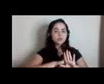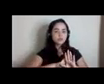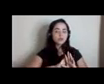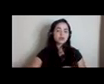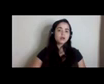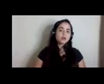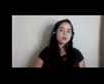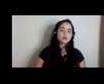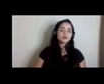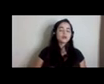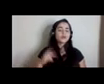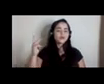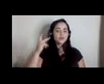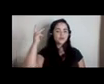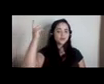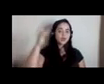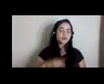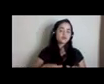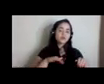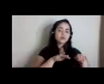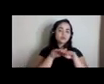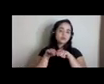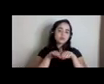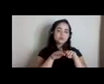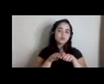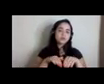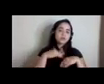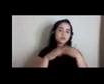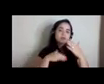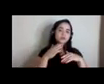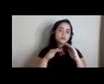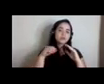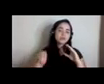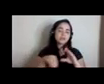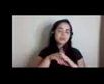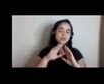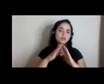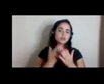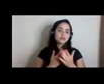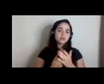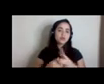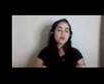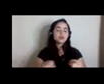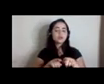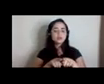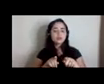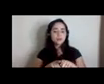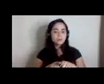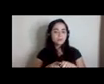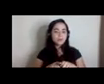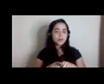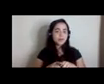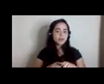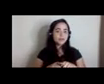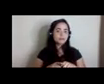dos seus valores democráticos, né, desenvolvidos na escola, e, ao mesmo tempo, lidar na